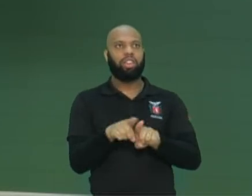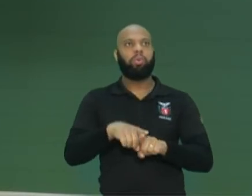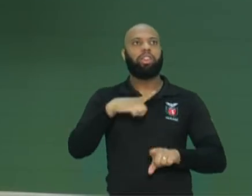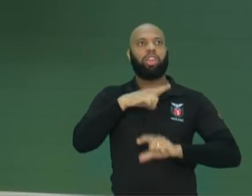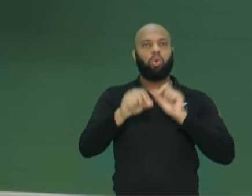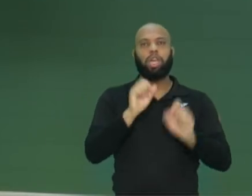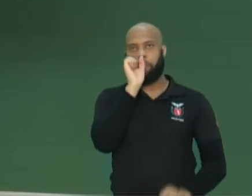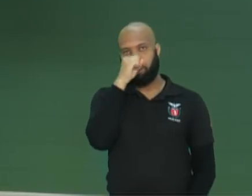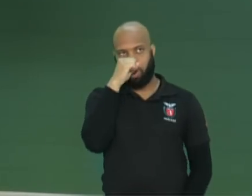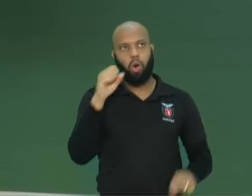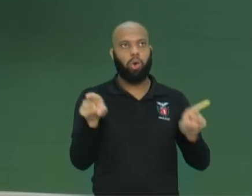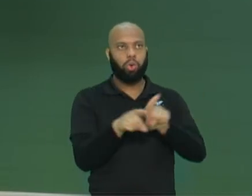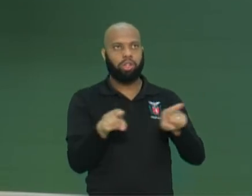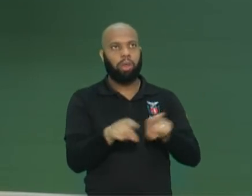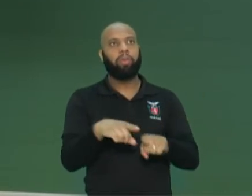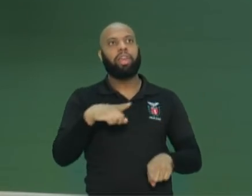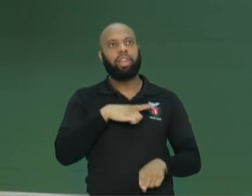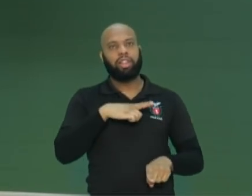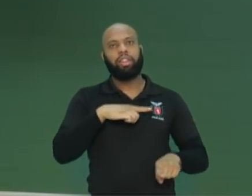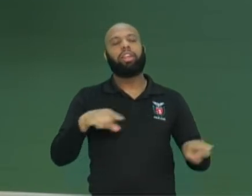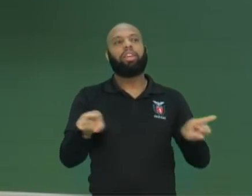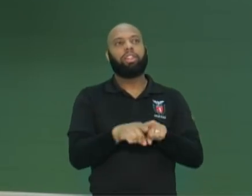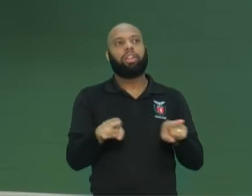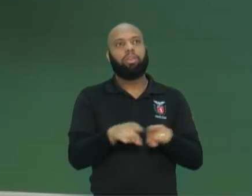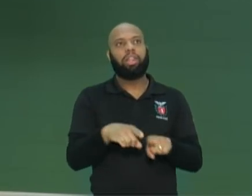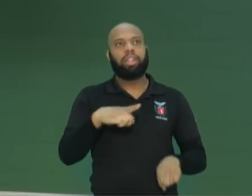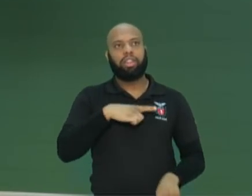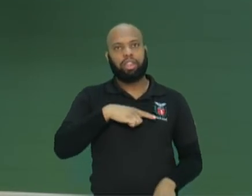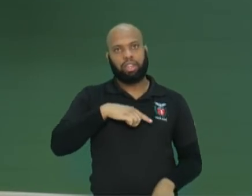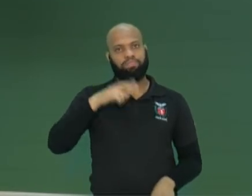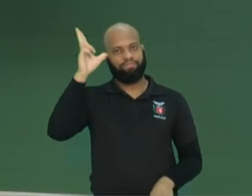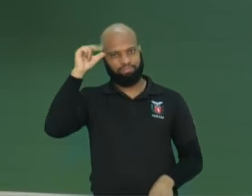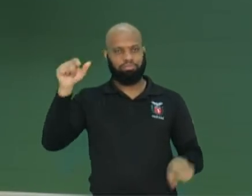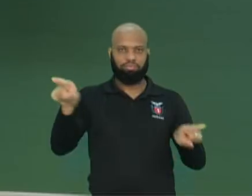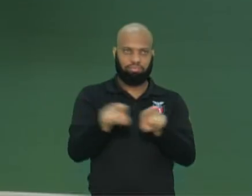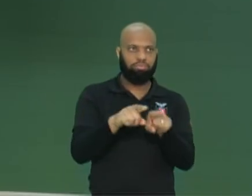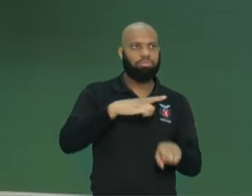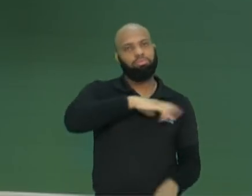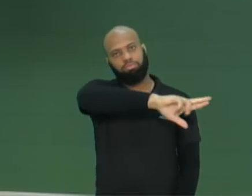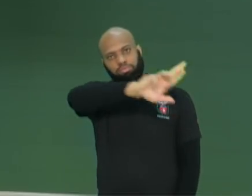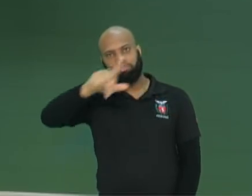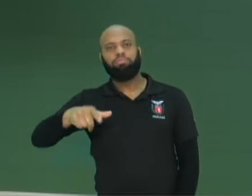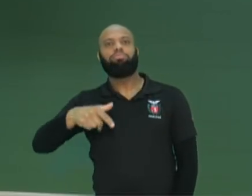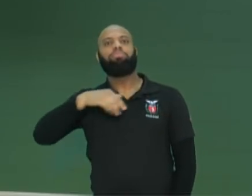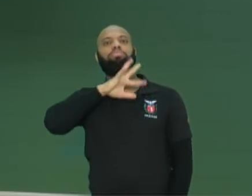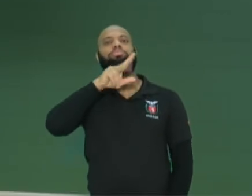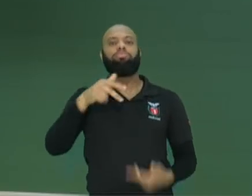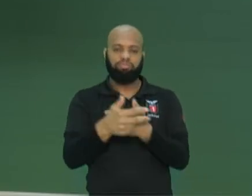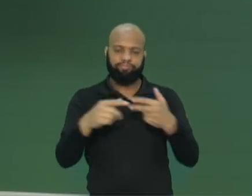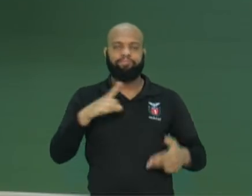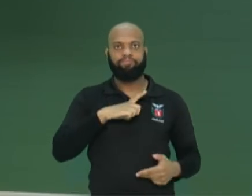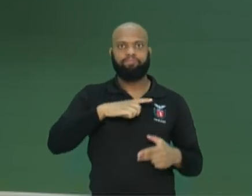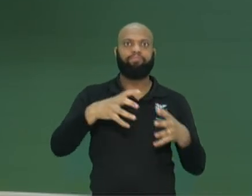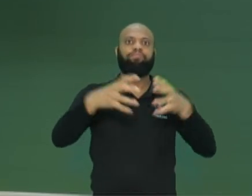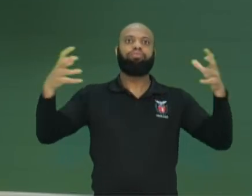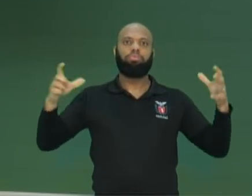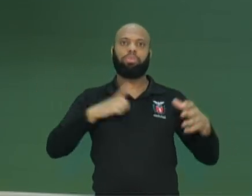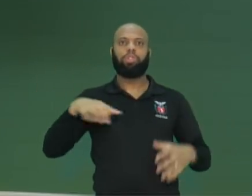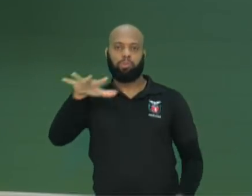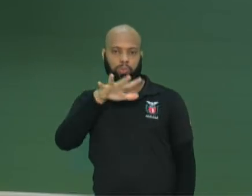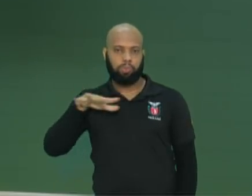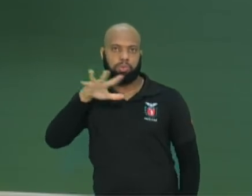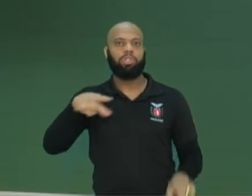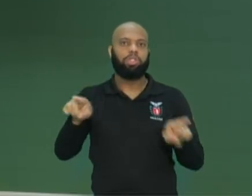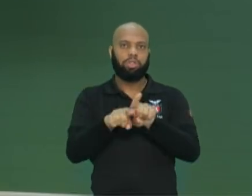dos suínos. Então, são rebanhos ali bem significativos, quantidades de animais bem significativas que são criados na